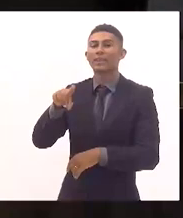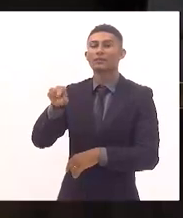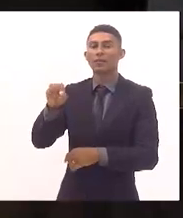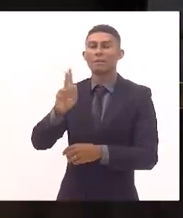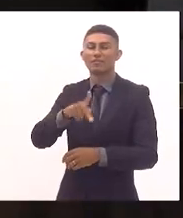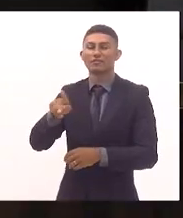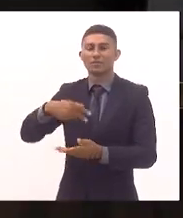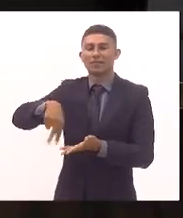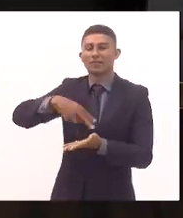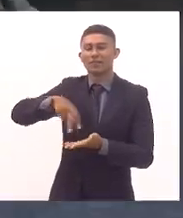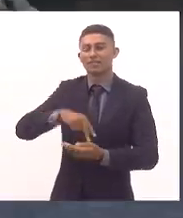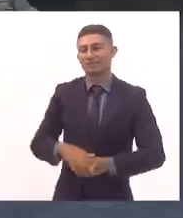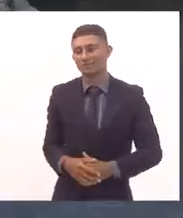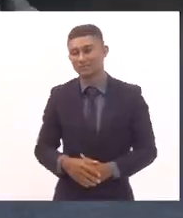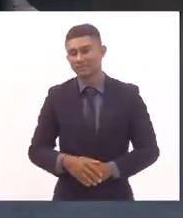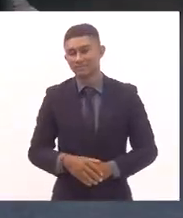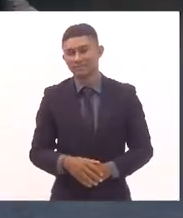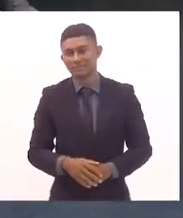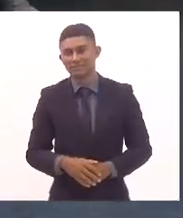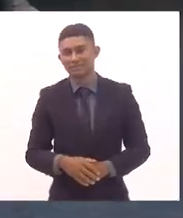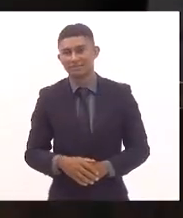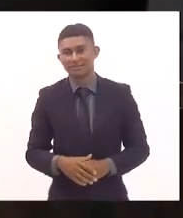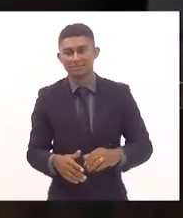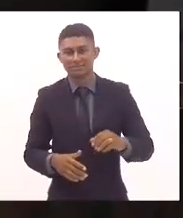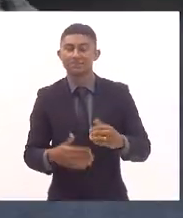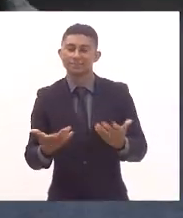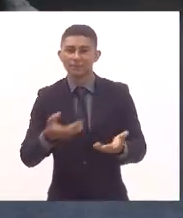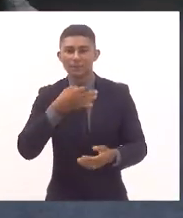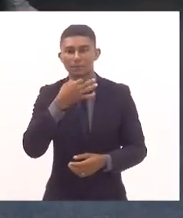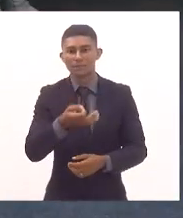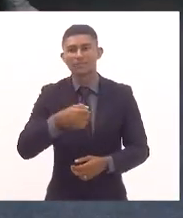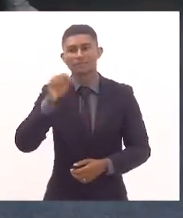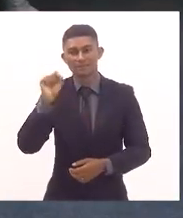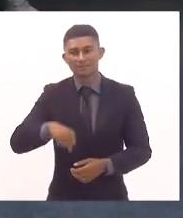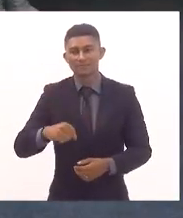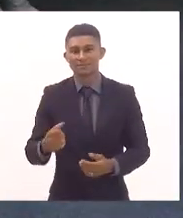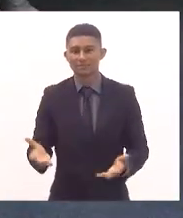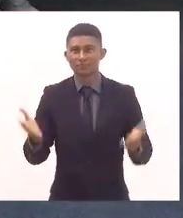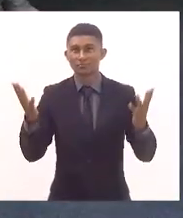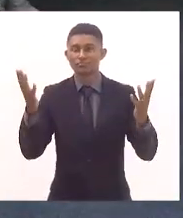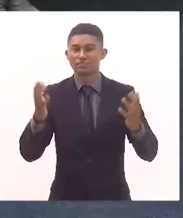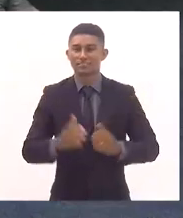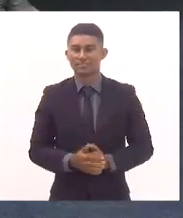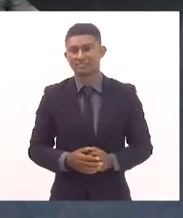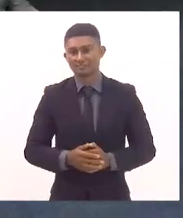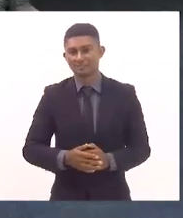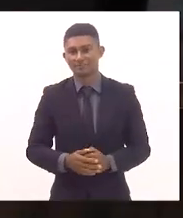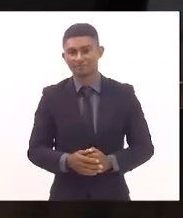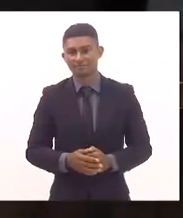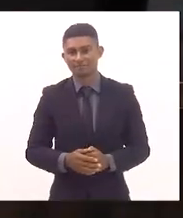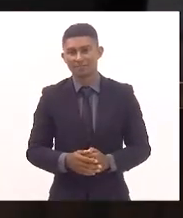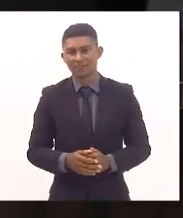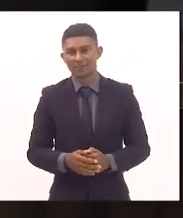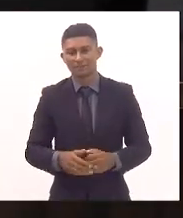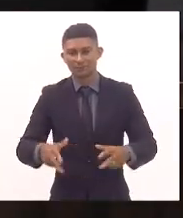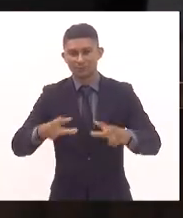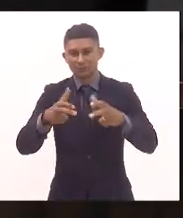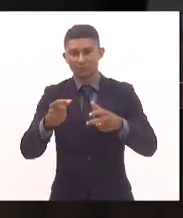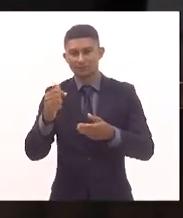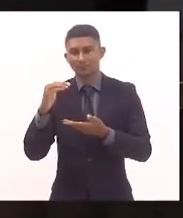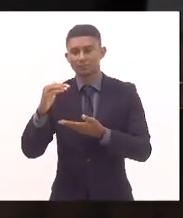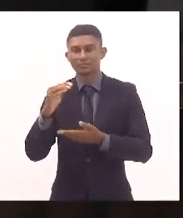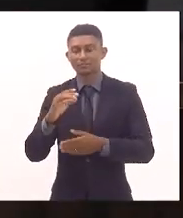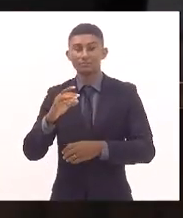parecer. Dionísio Lins também. Favorável, presidente. Graças a Deus, favorável, presidente. Pela Comissão de Orçamento,